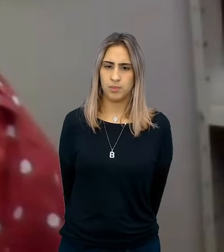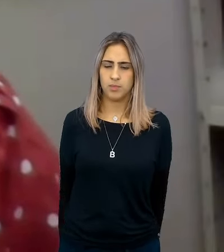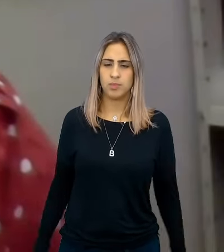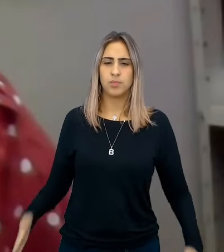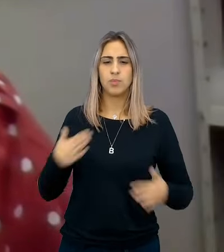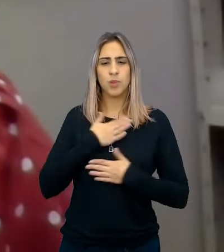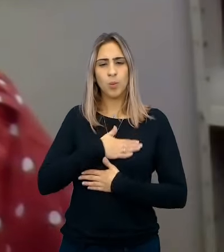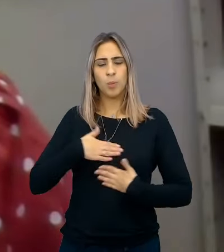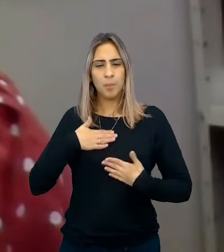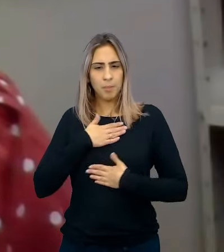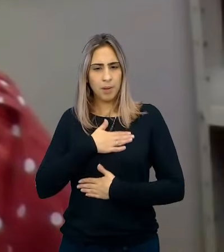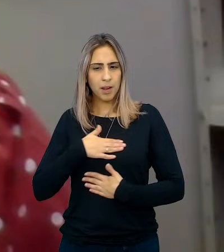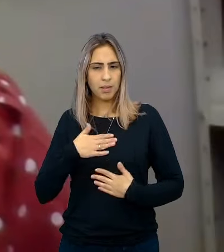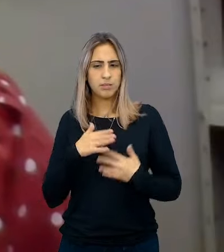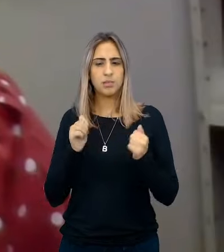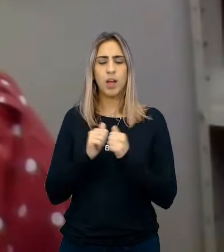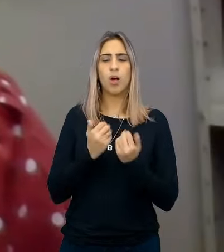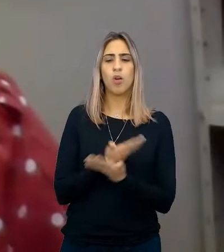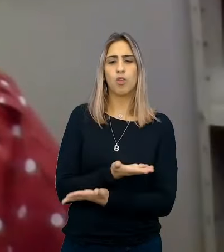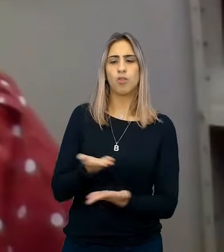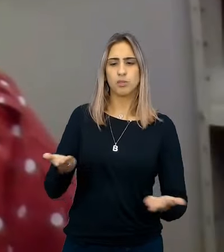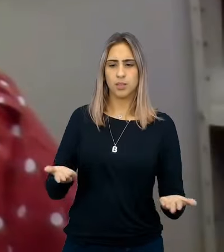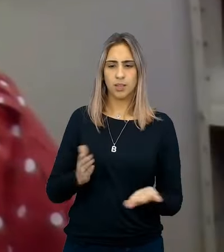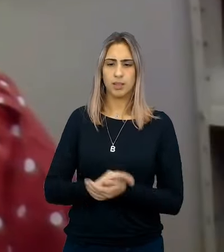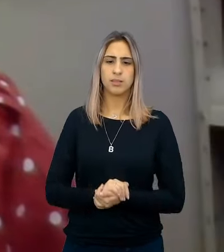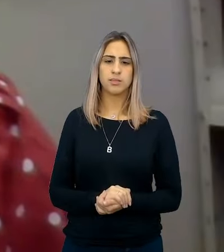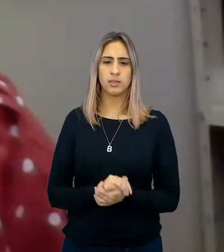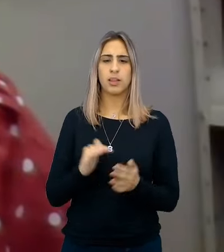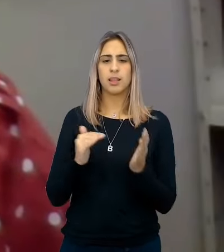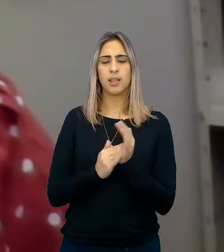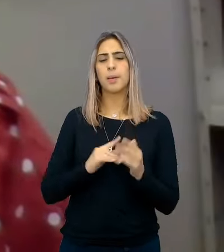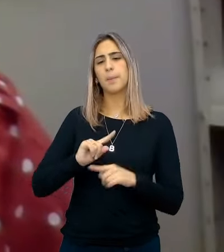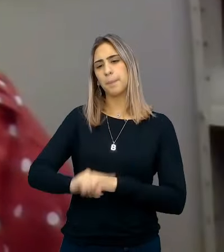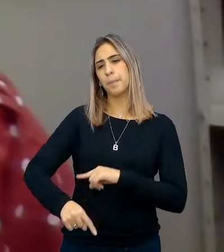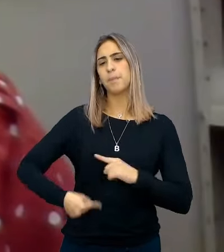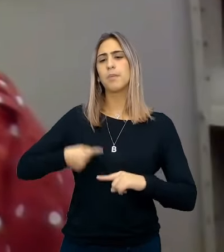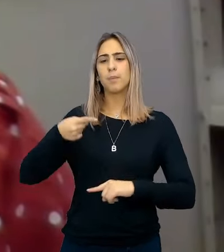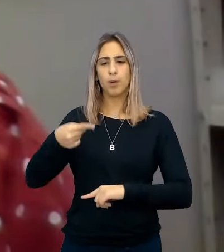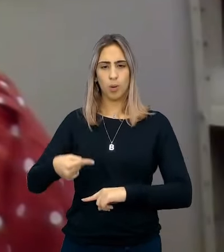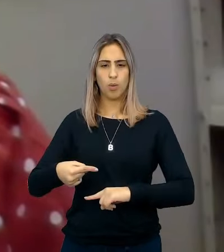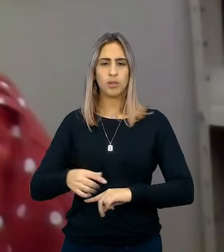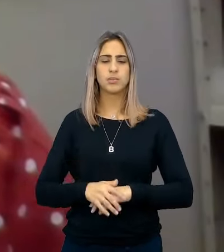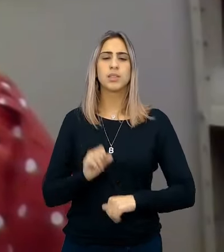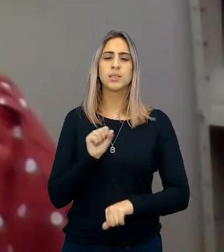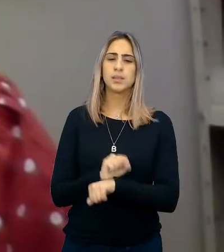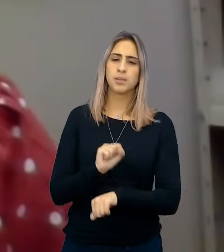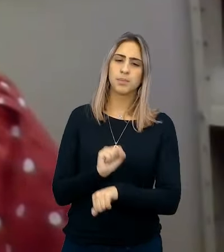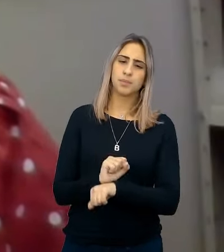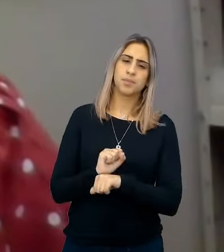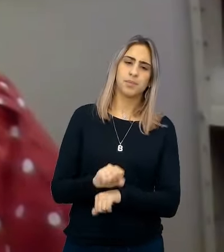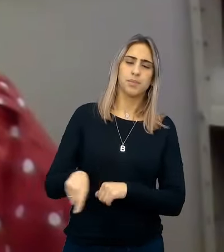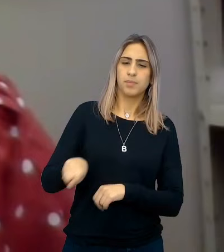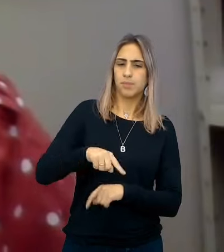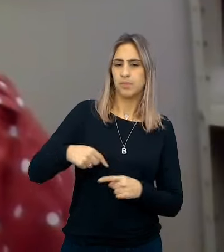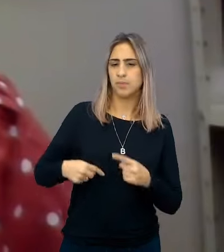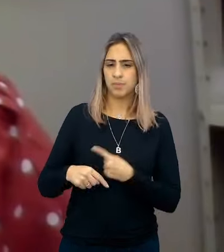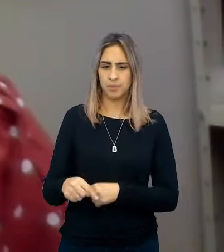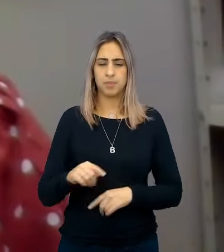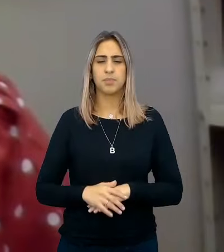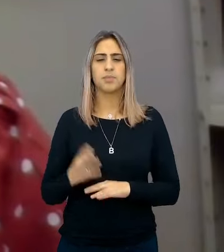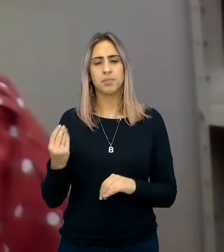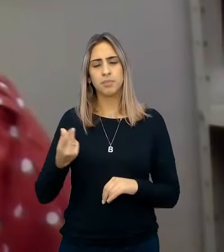Foi um prazer estar com vocês. Até a próxima. Espero que seja uma semana de estudos